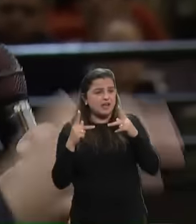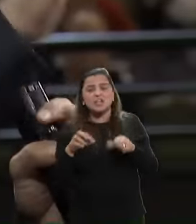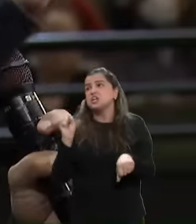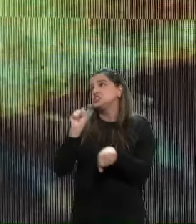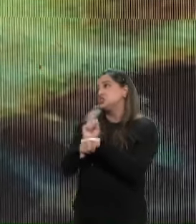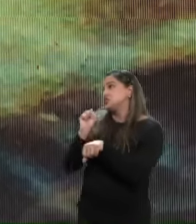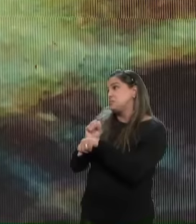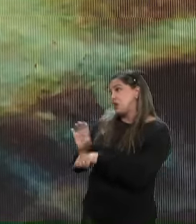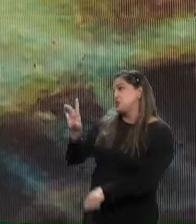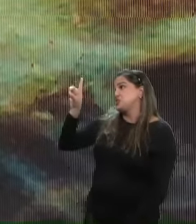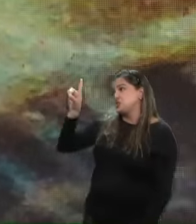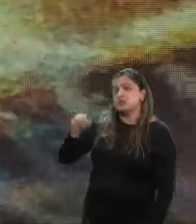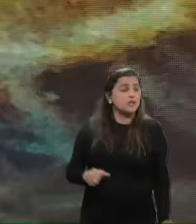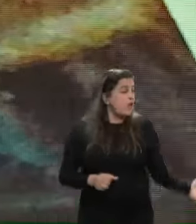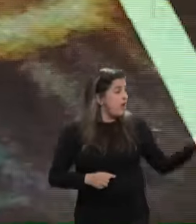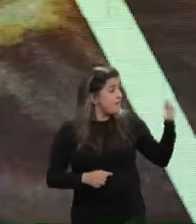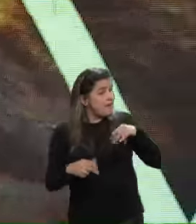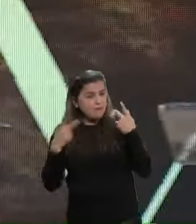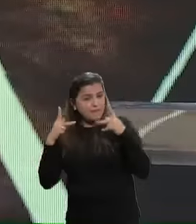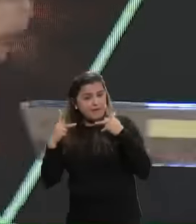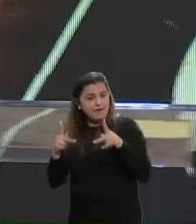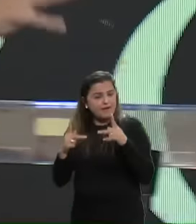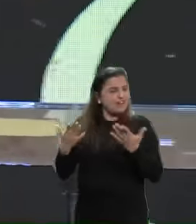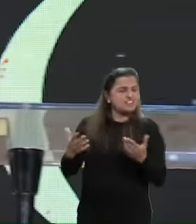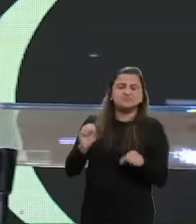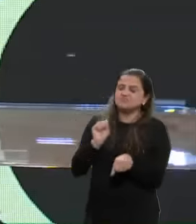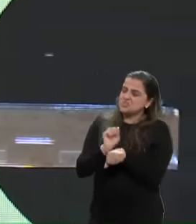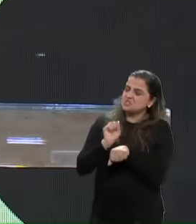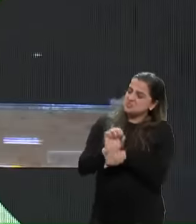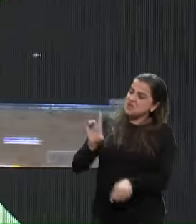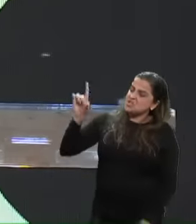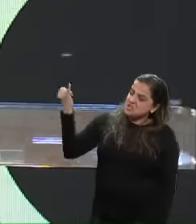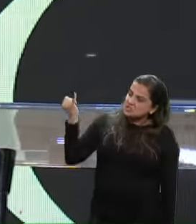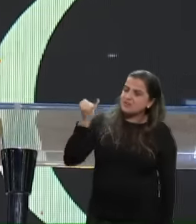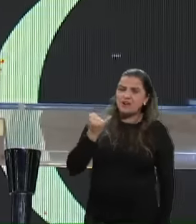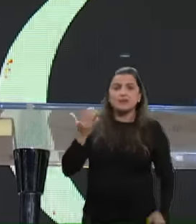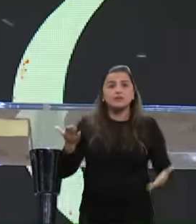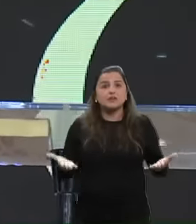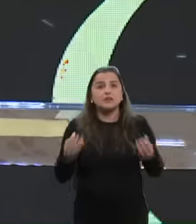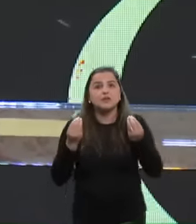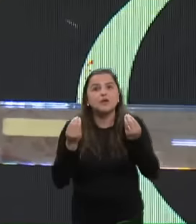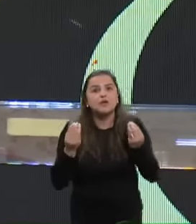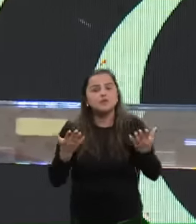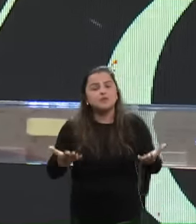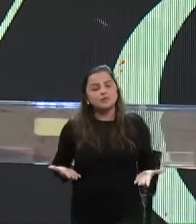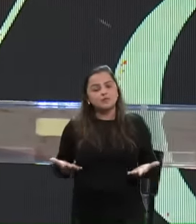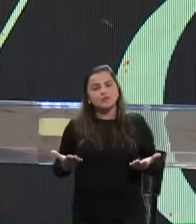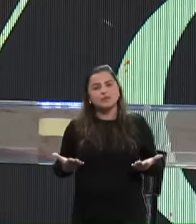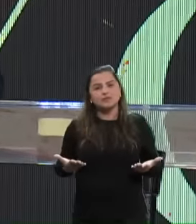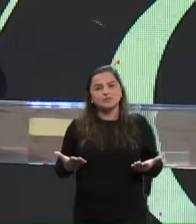fazer a obra, não, estou esperando em Deus. Vamos estudar um carisma, não, estou esperando em Deus. Esperando em Deus, como?